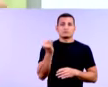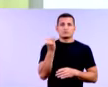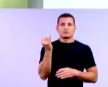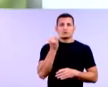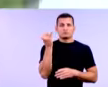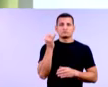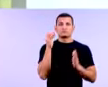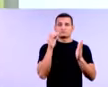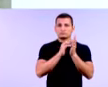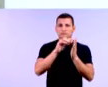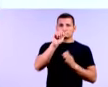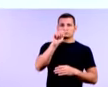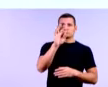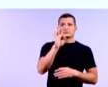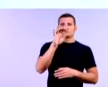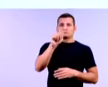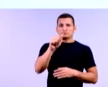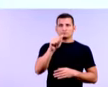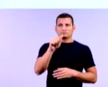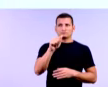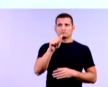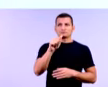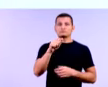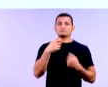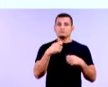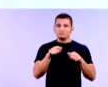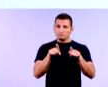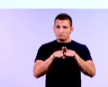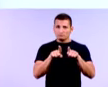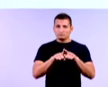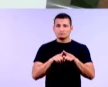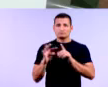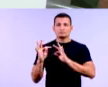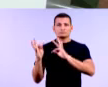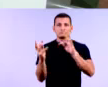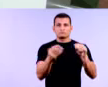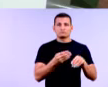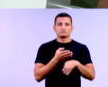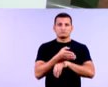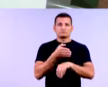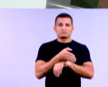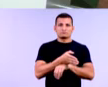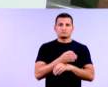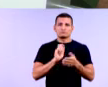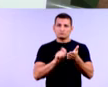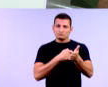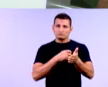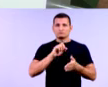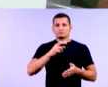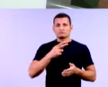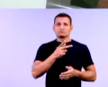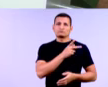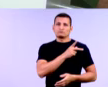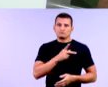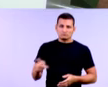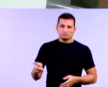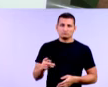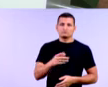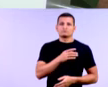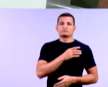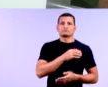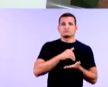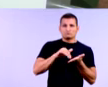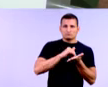uma ata. No final, tem que ter a assinatura de todos os participantes. Ou então do presidente e do secretário. Depende